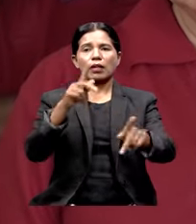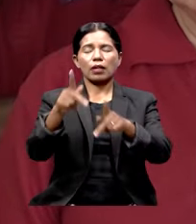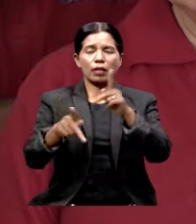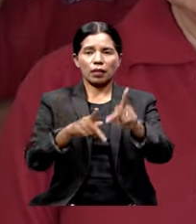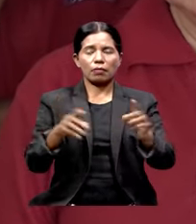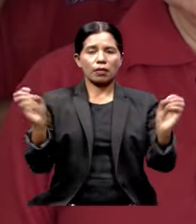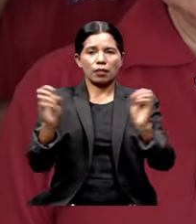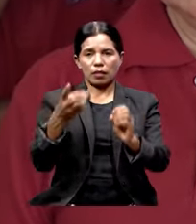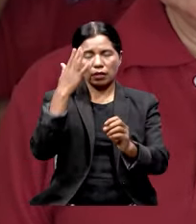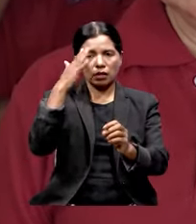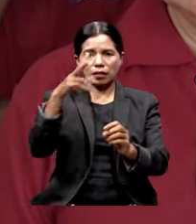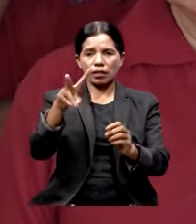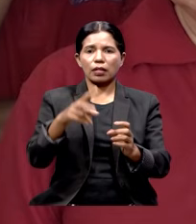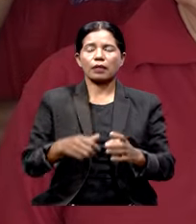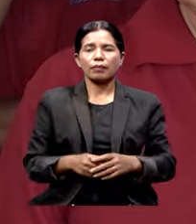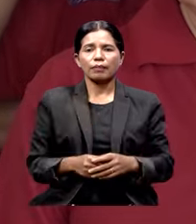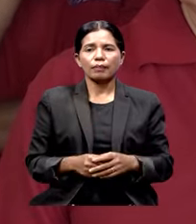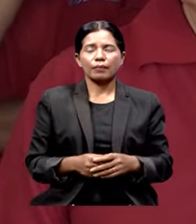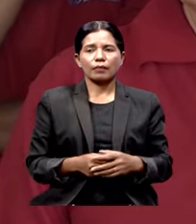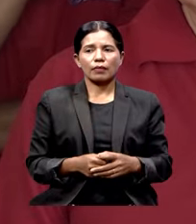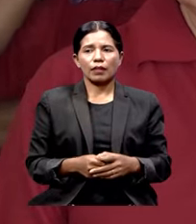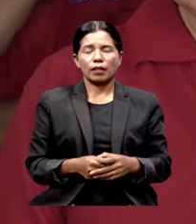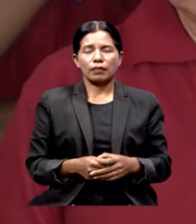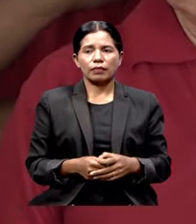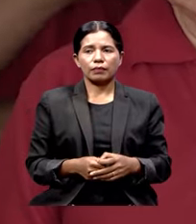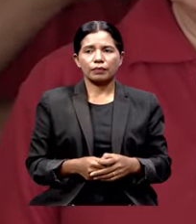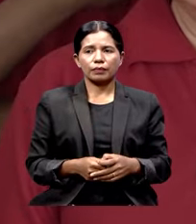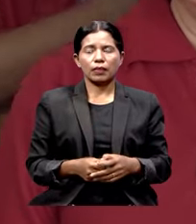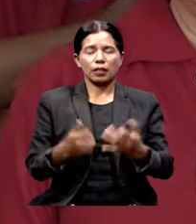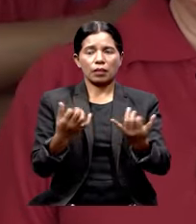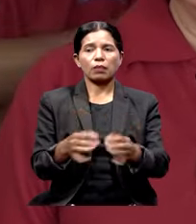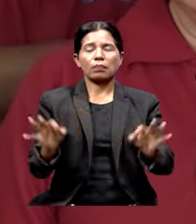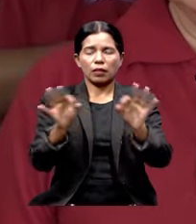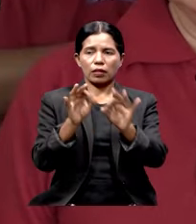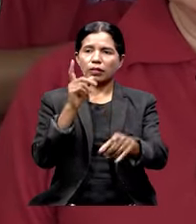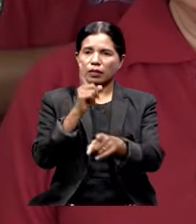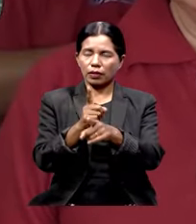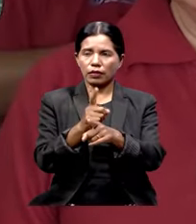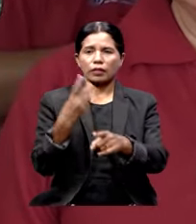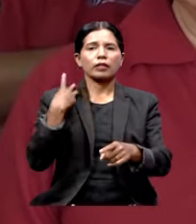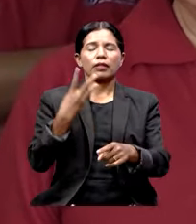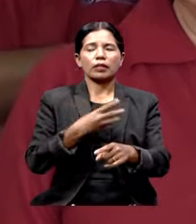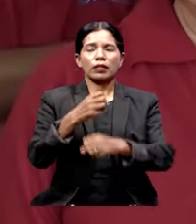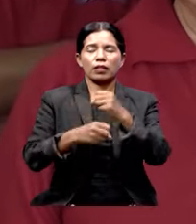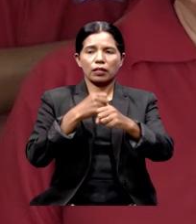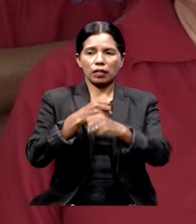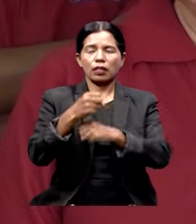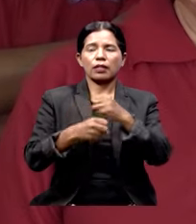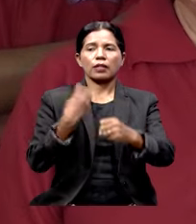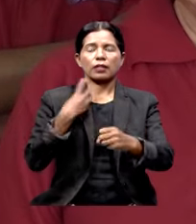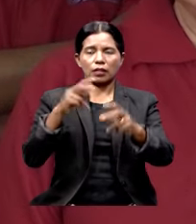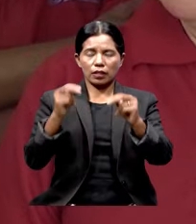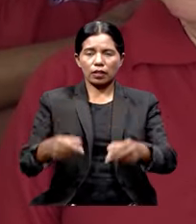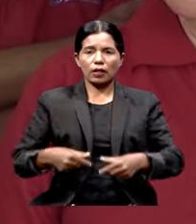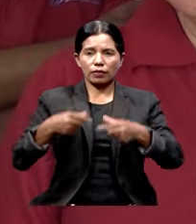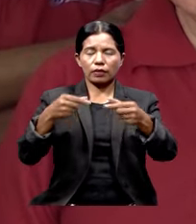não acontece, nem a responsabilidade e ter outro união. Não é mais importante ter teves e tem que ir o treinamento